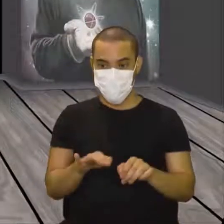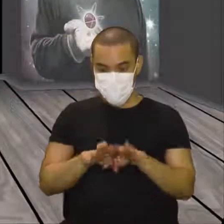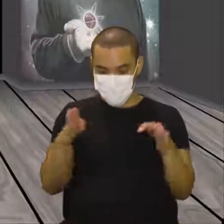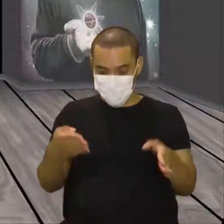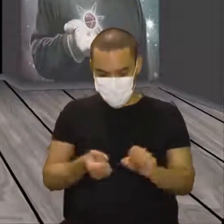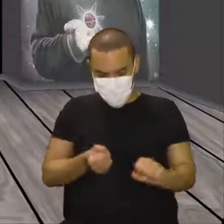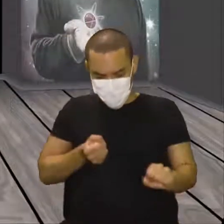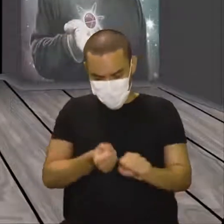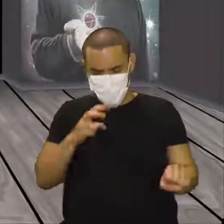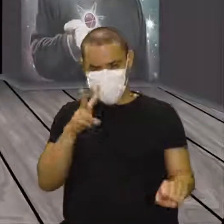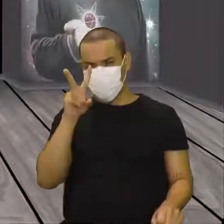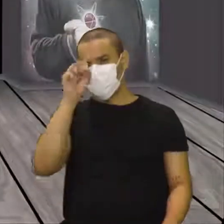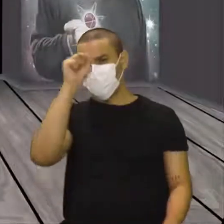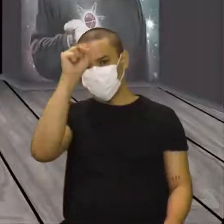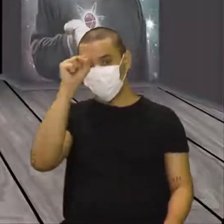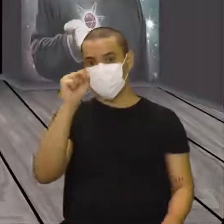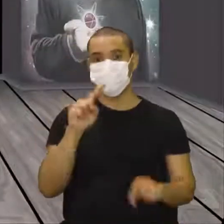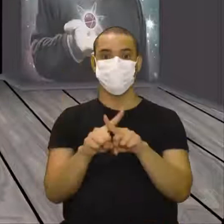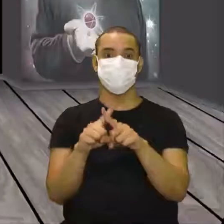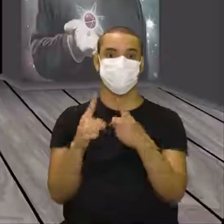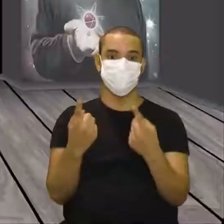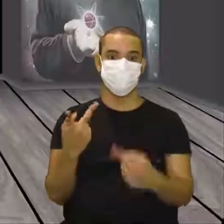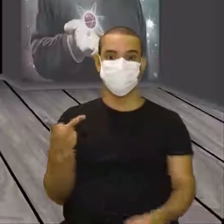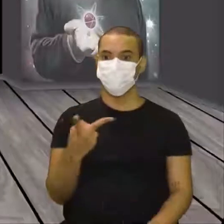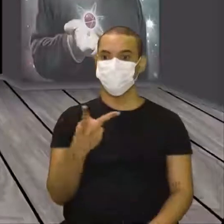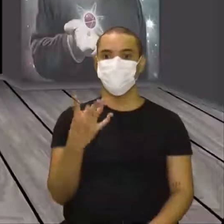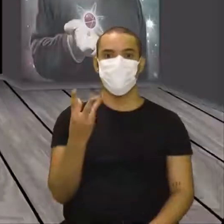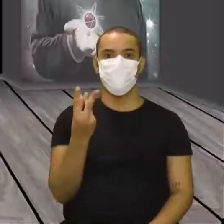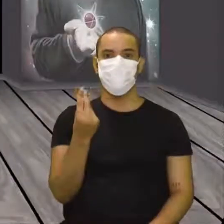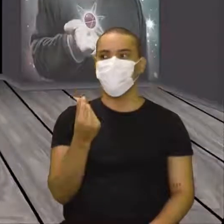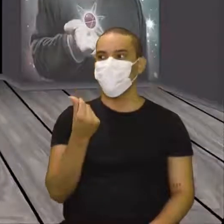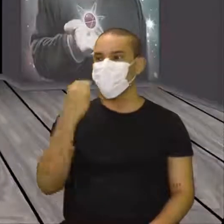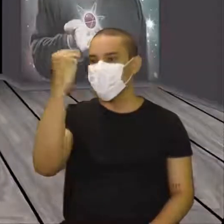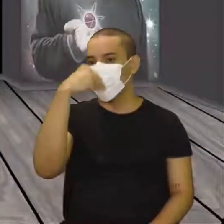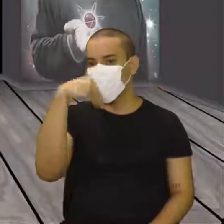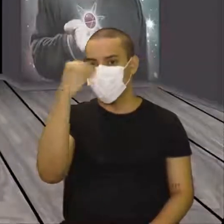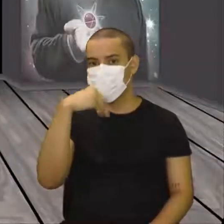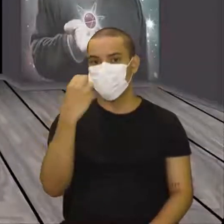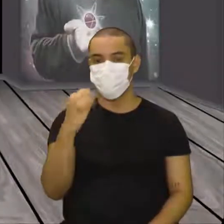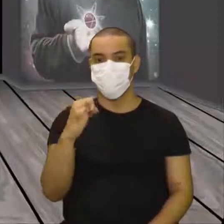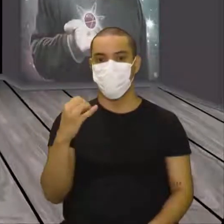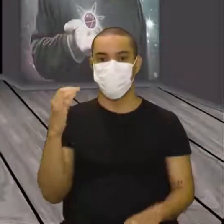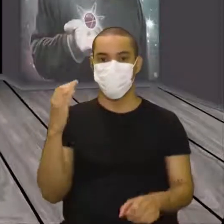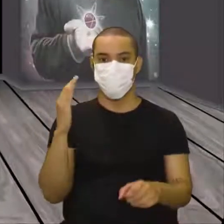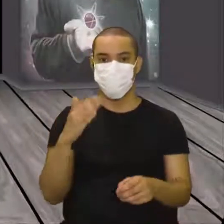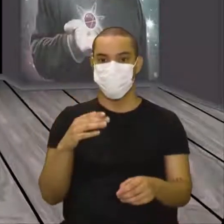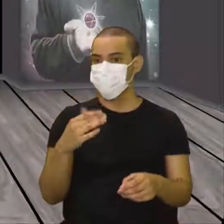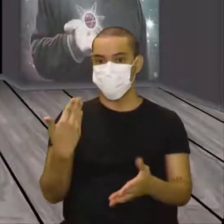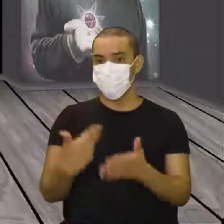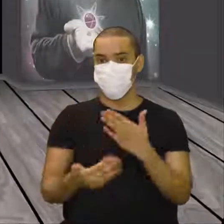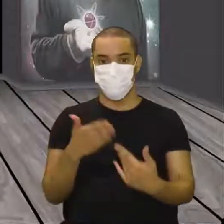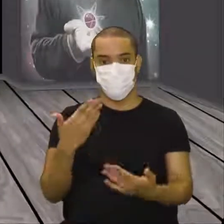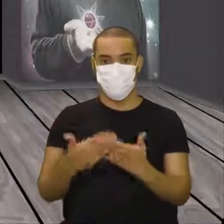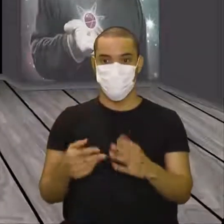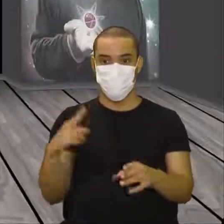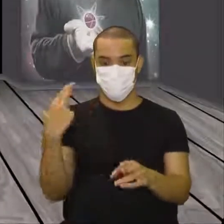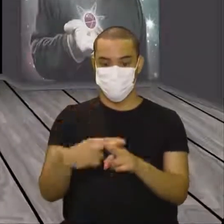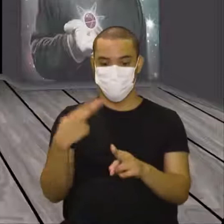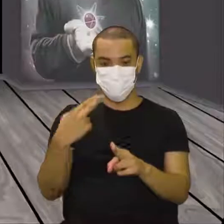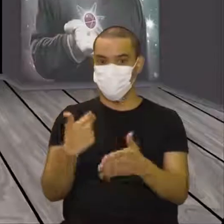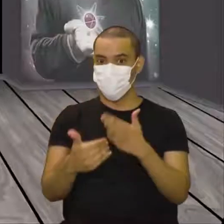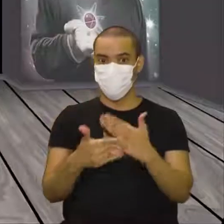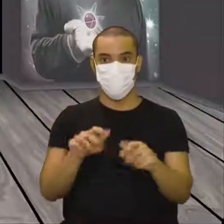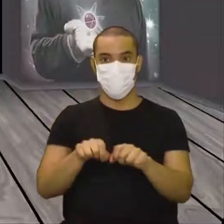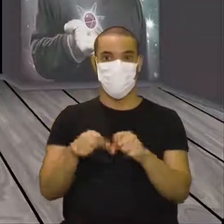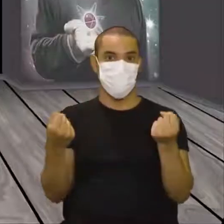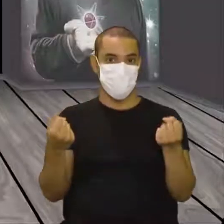força. Porém, eles são muito frágeis. Se você bater neles, eles quebram muito facilmente qualquer ímã, se